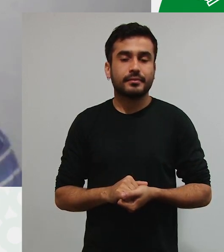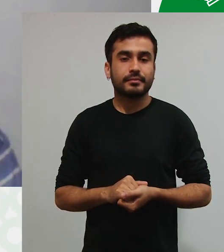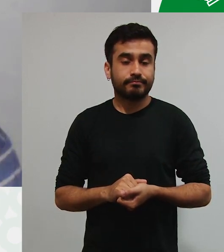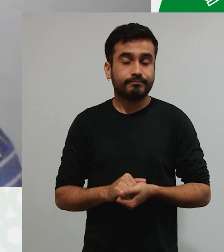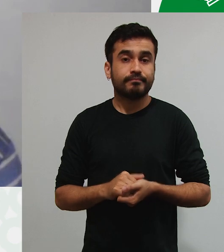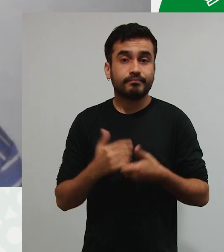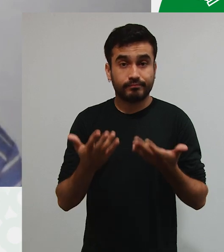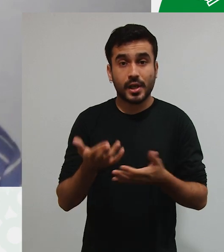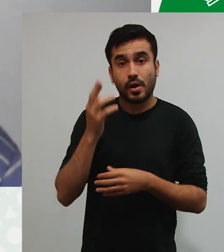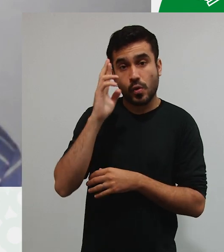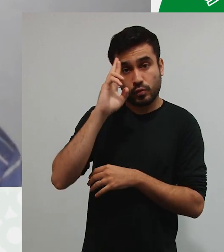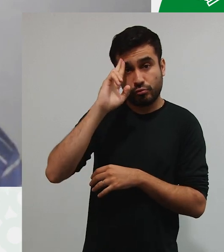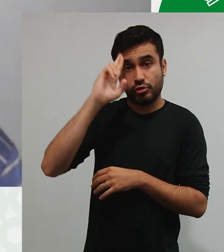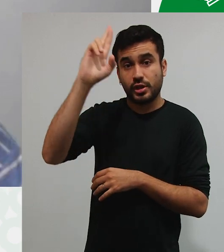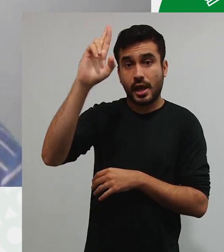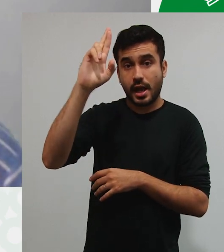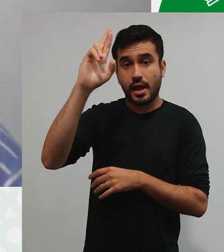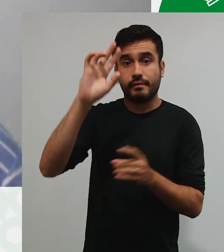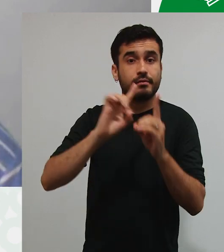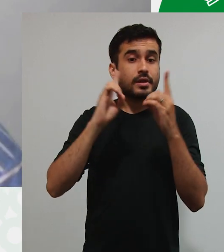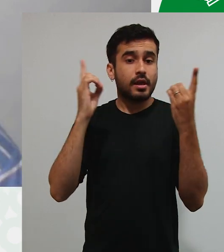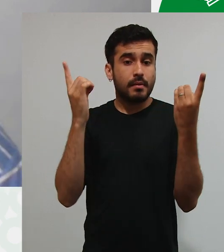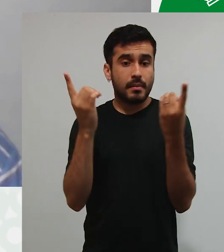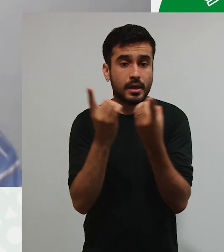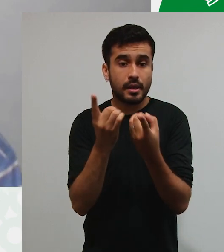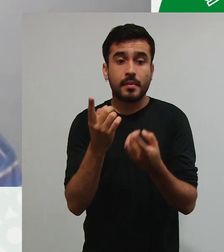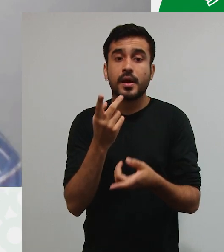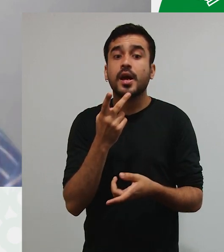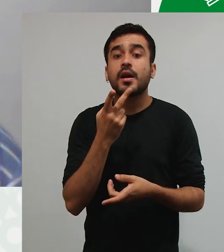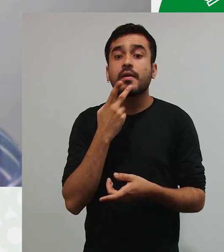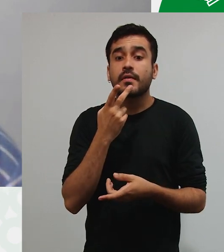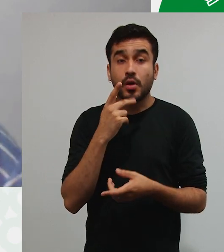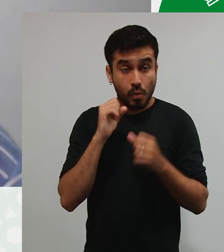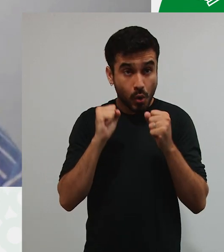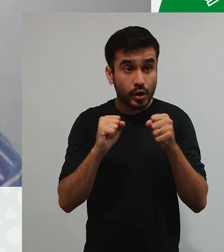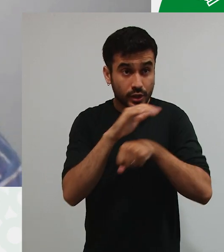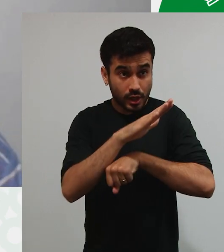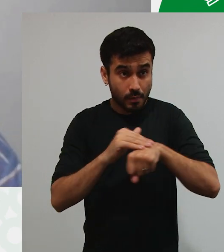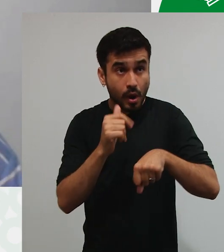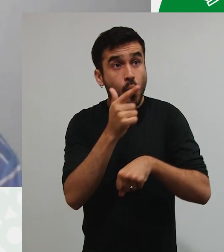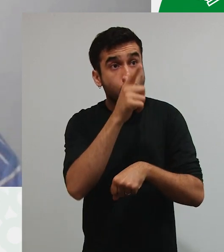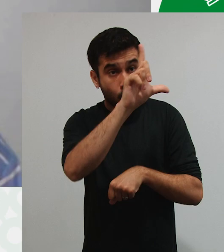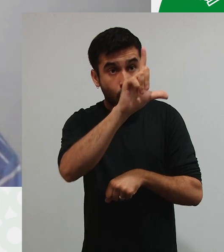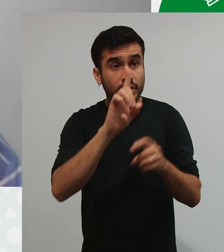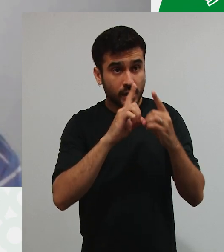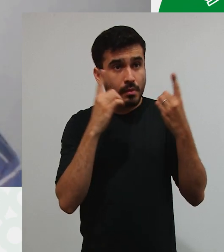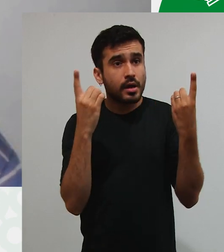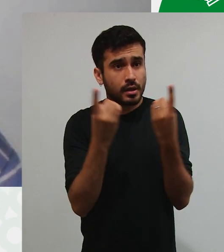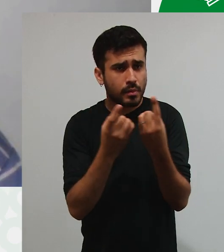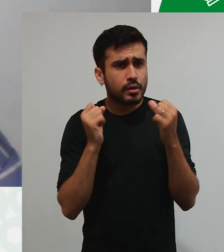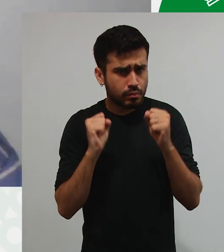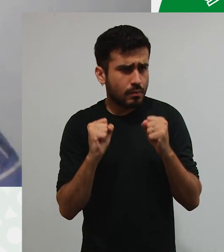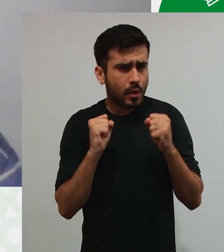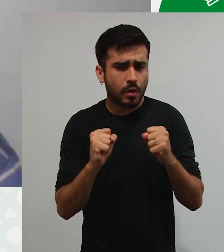meu departamento queria me orientar. E aí eu já conheci um outro professor, que era o professor João Diógenes, um grande amigo